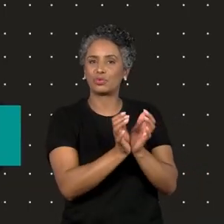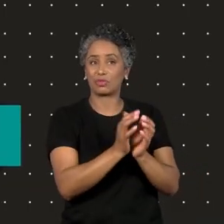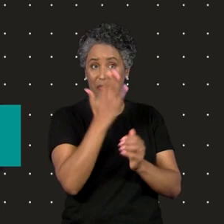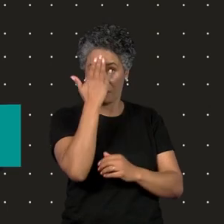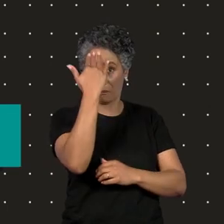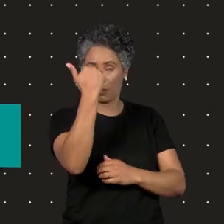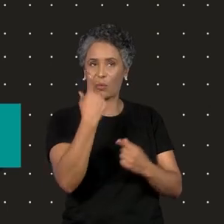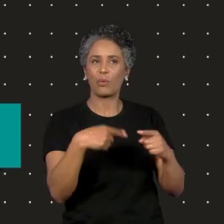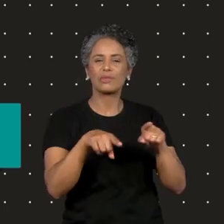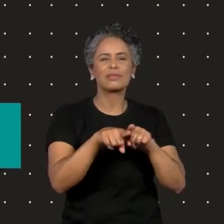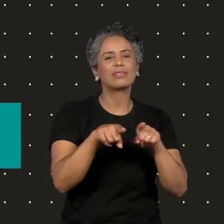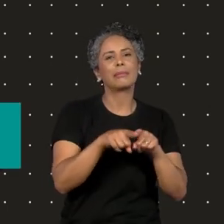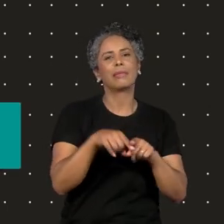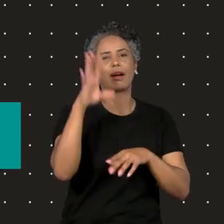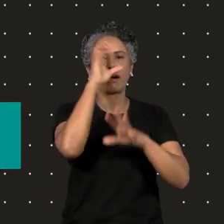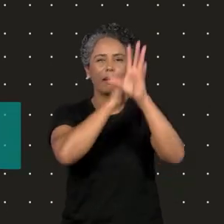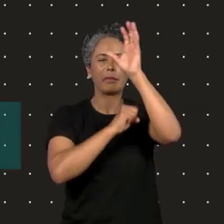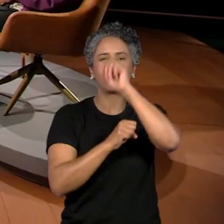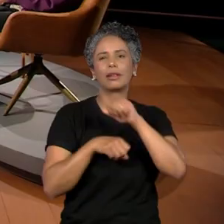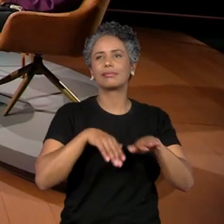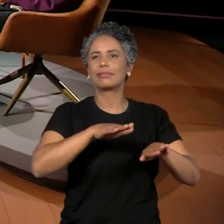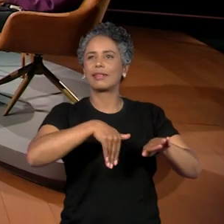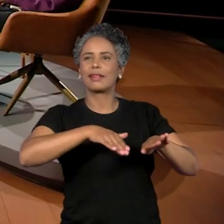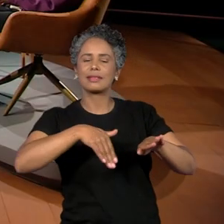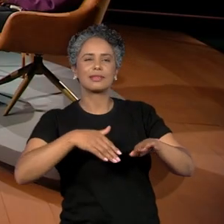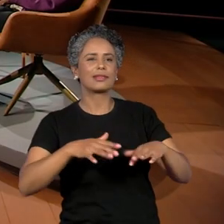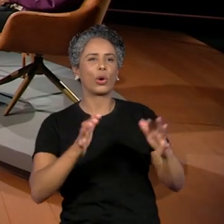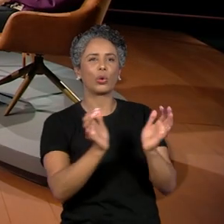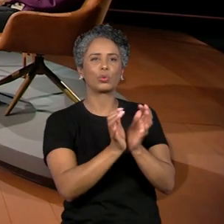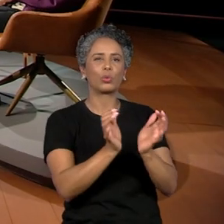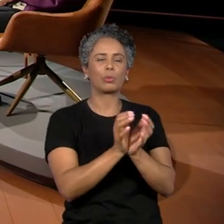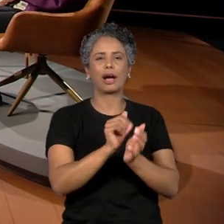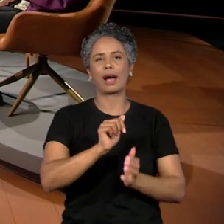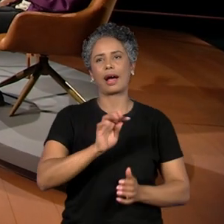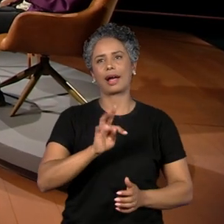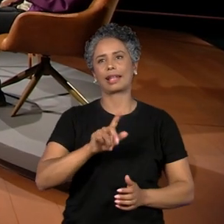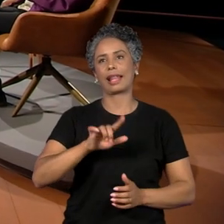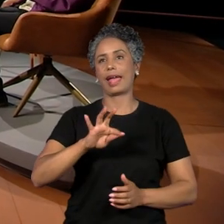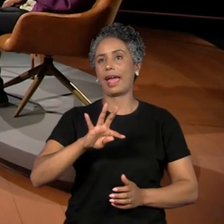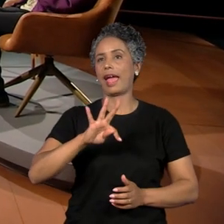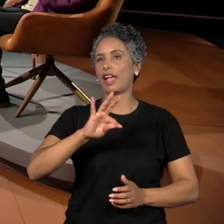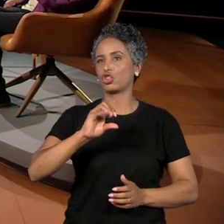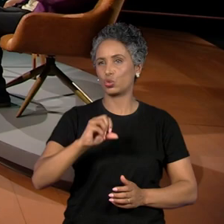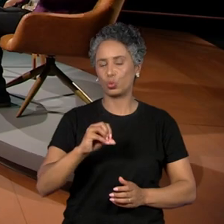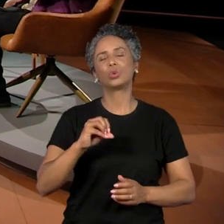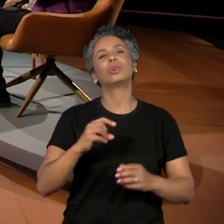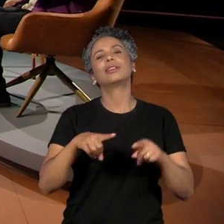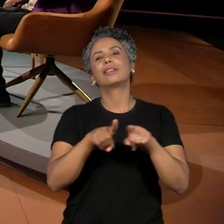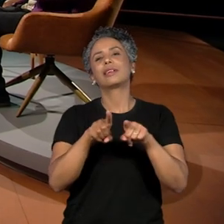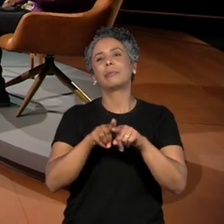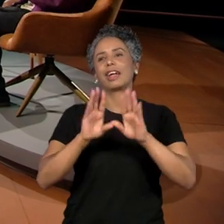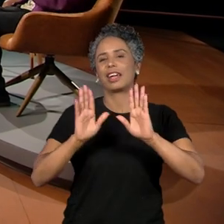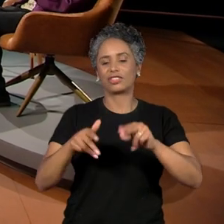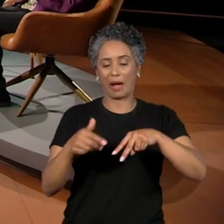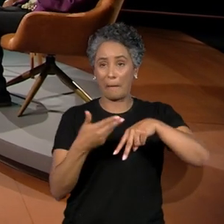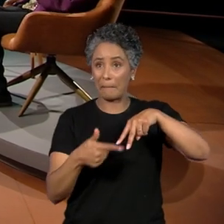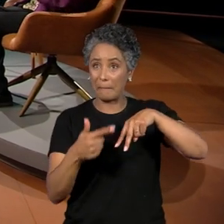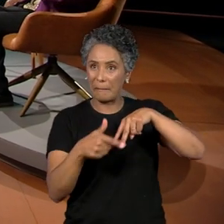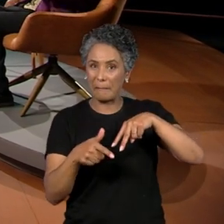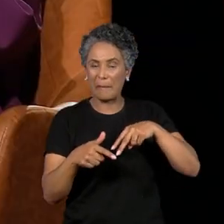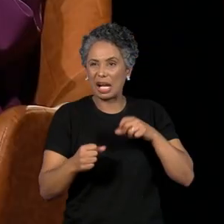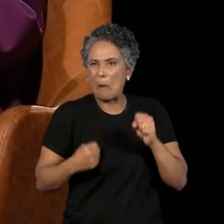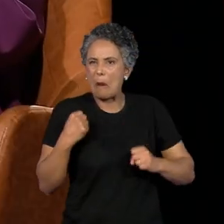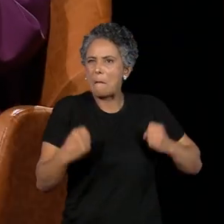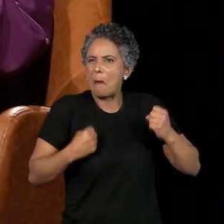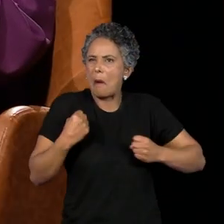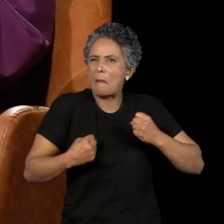de natação no Clube Atlético Mineiro, eu fui fazer competição, ganhava sempre, eu já tinha as pernas muito boas, né, de bailarina,